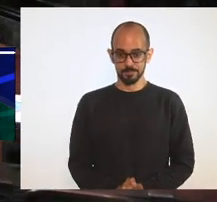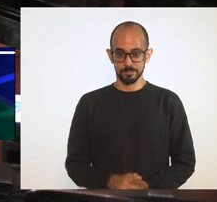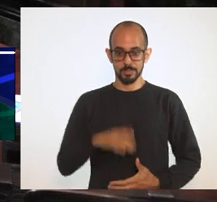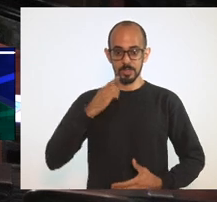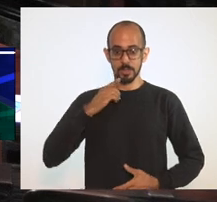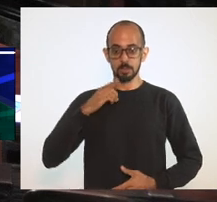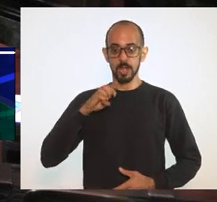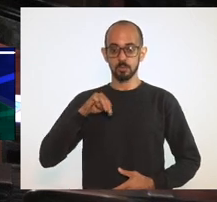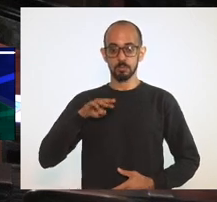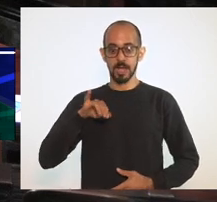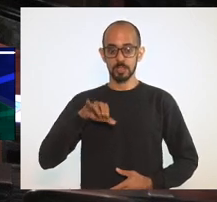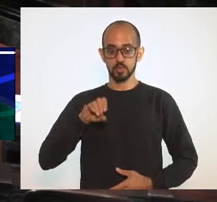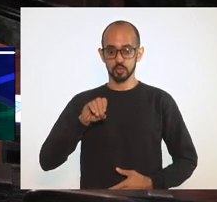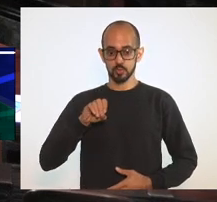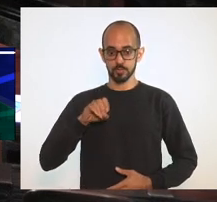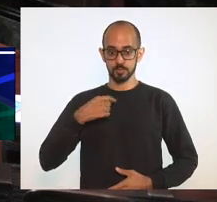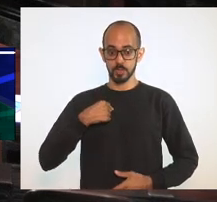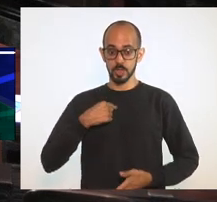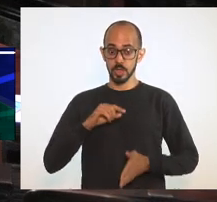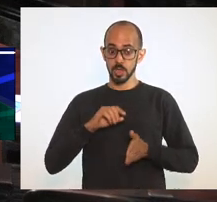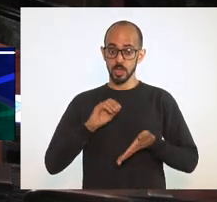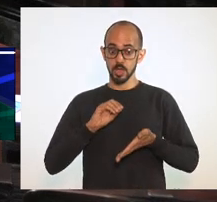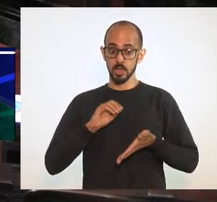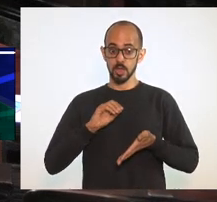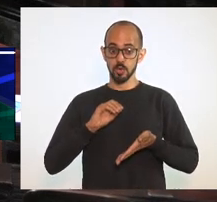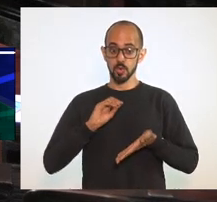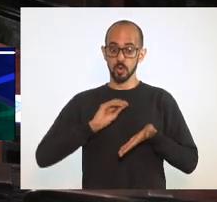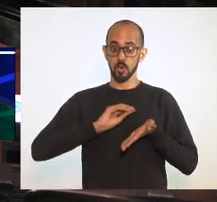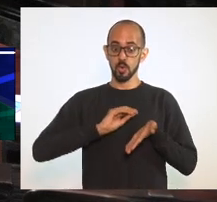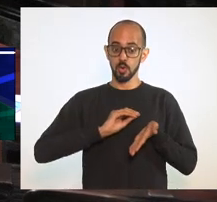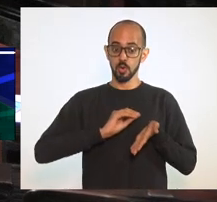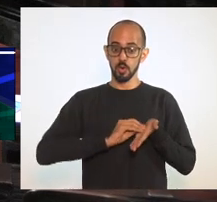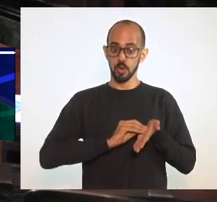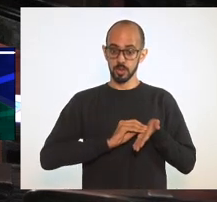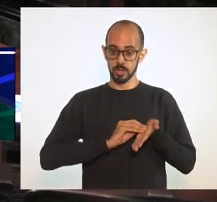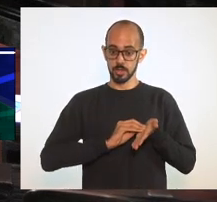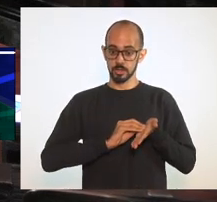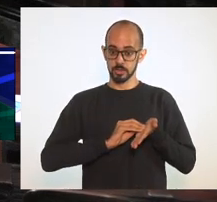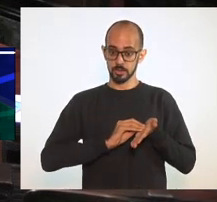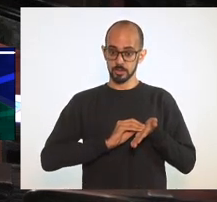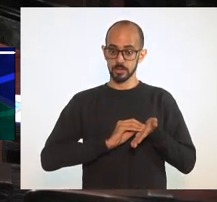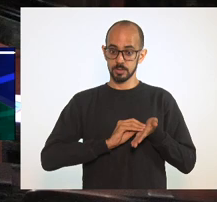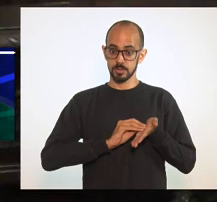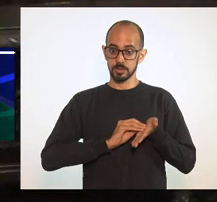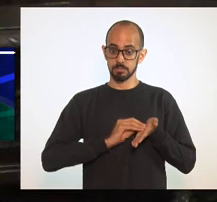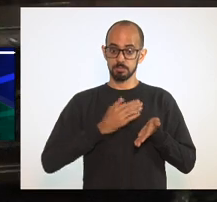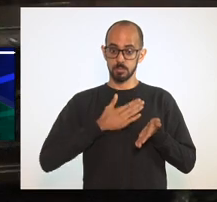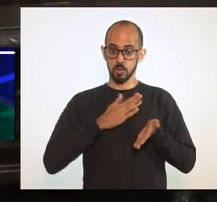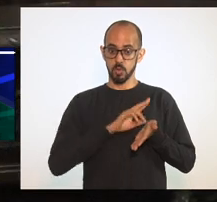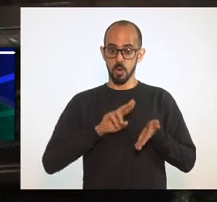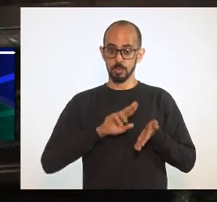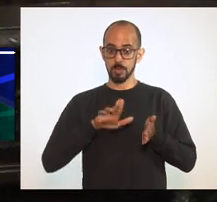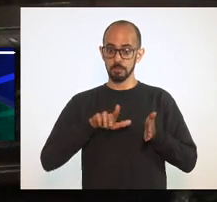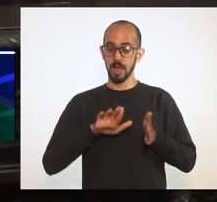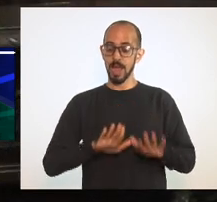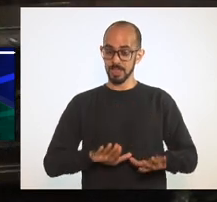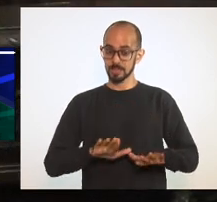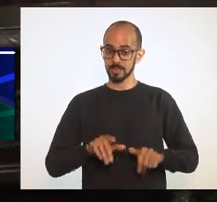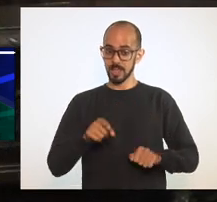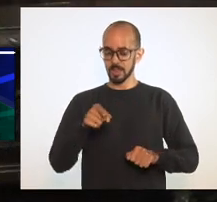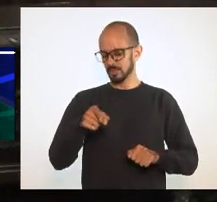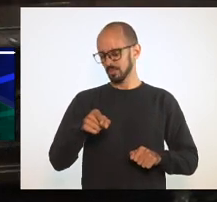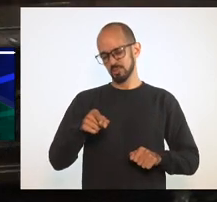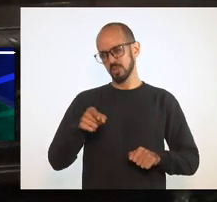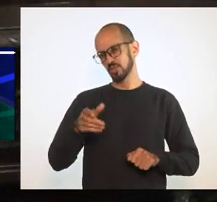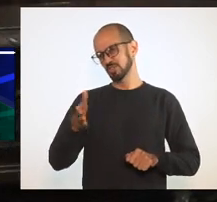Senhor presidente, eu me inscrevi para falar, mas na verdade Vossa Excelência acabou usando quase todos os argumentos dos quais